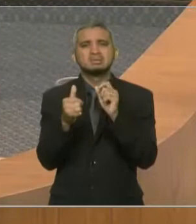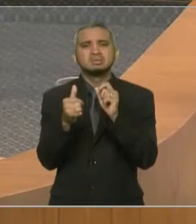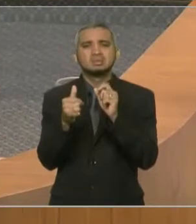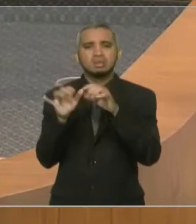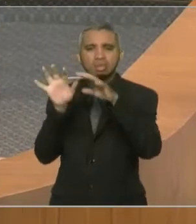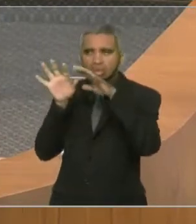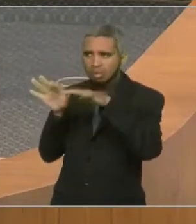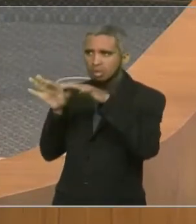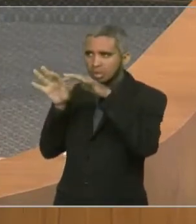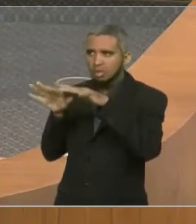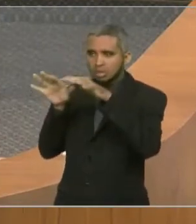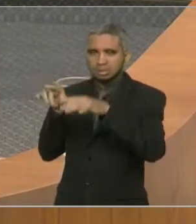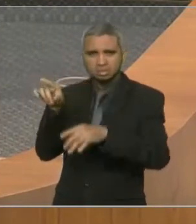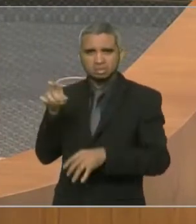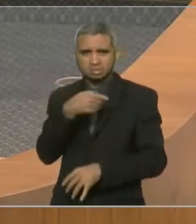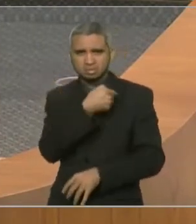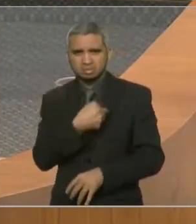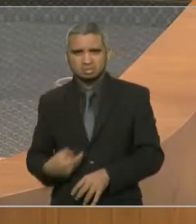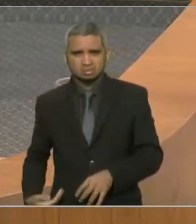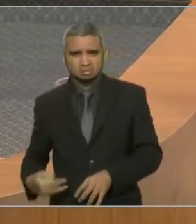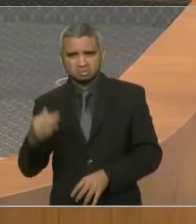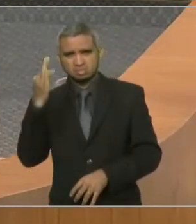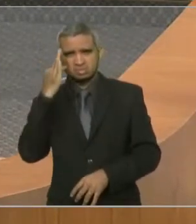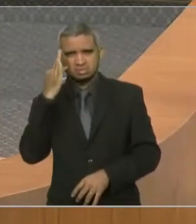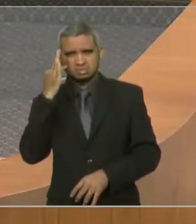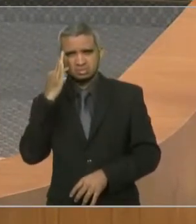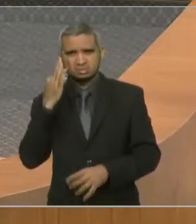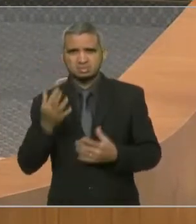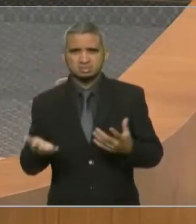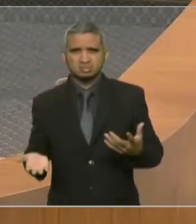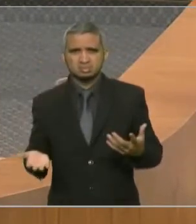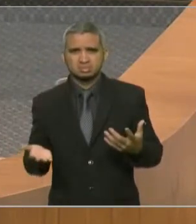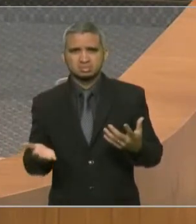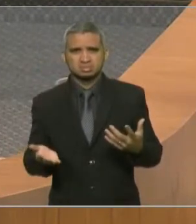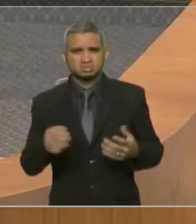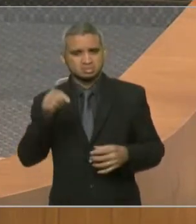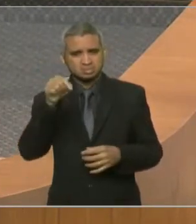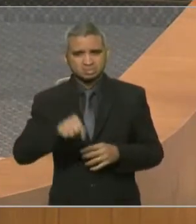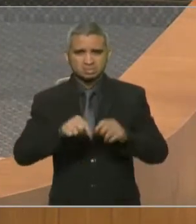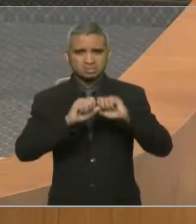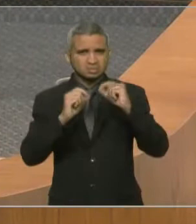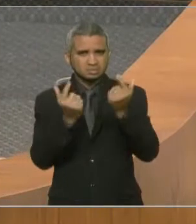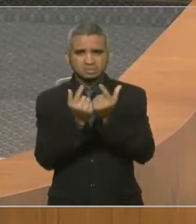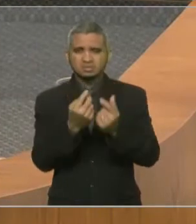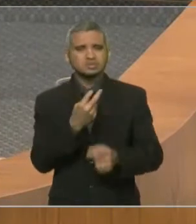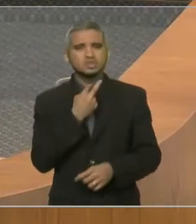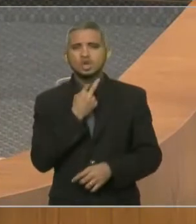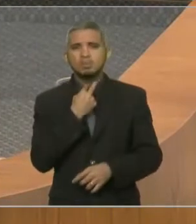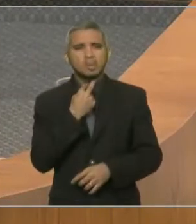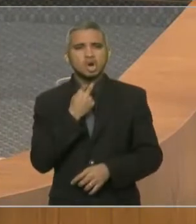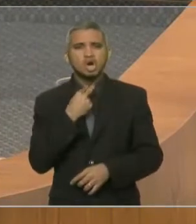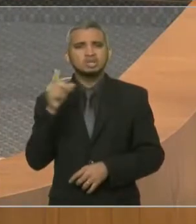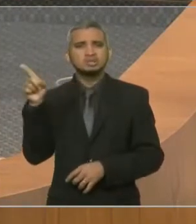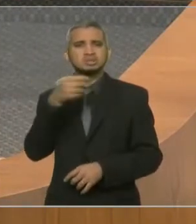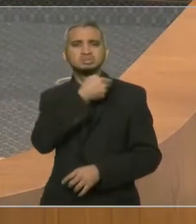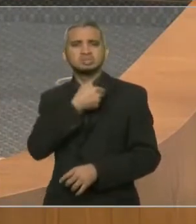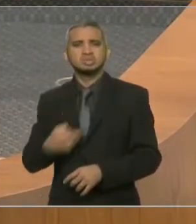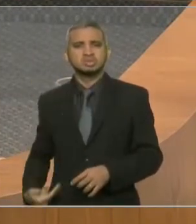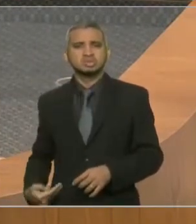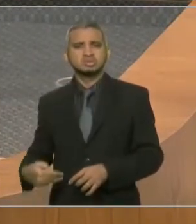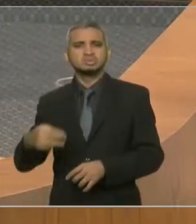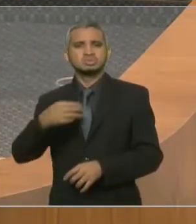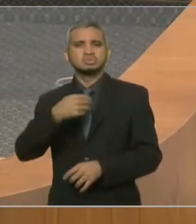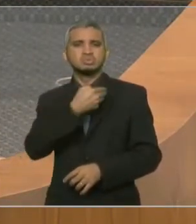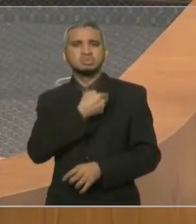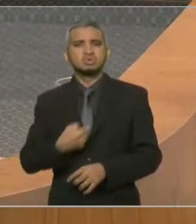esta casa continue sendo uma casa cartorial em que projetos de lei do